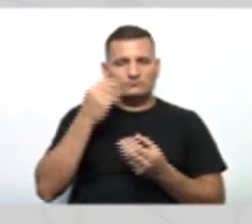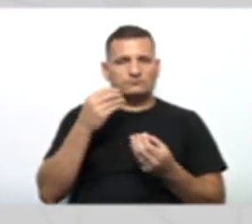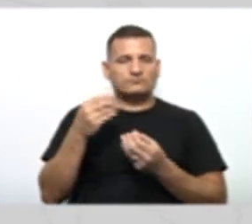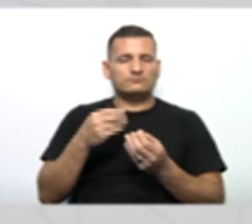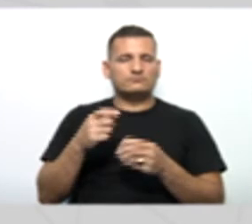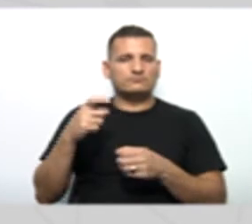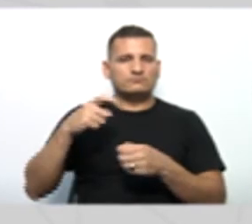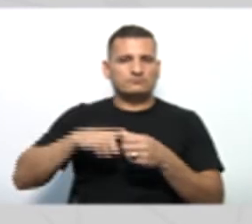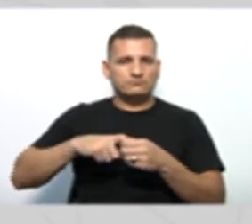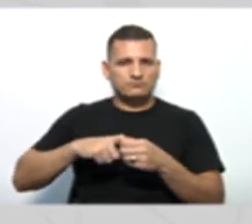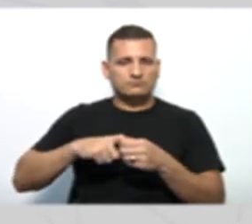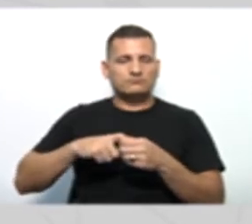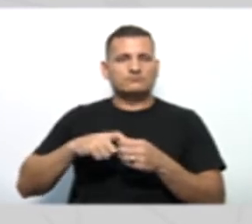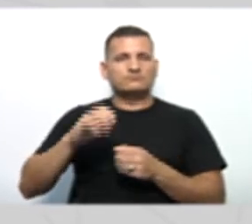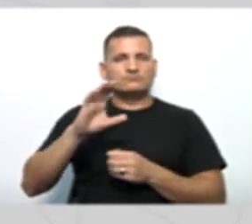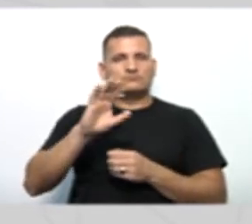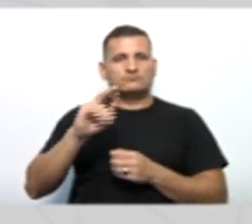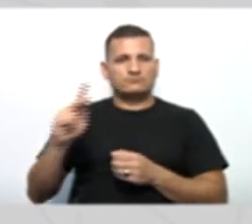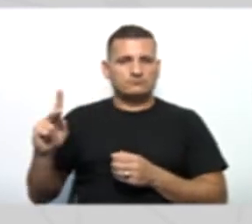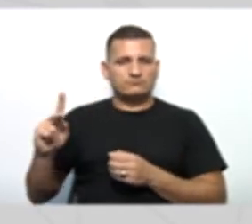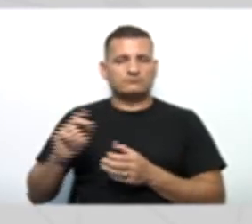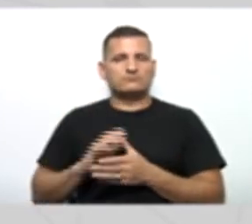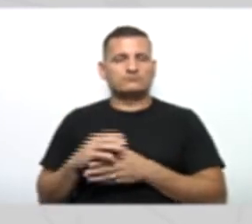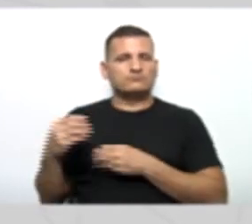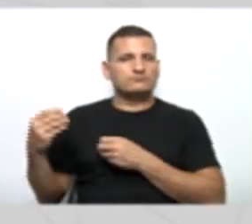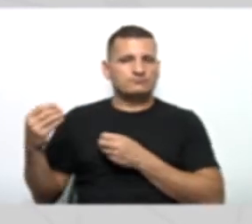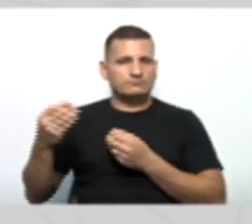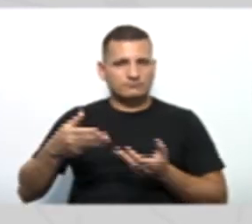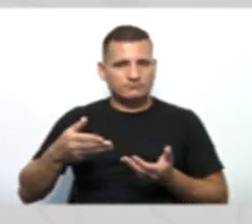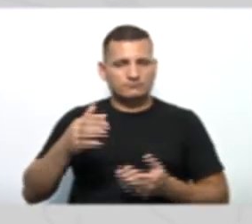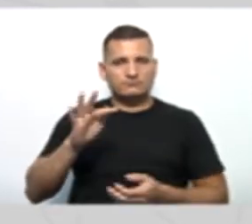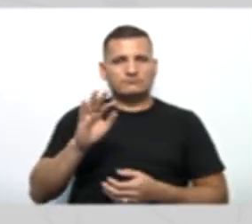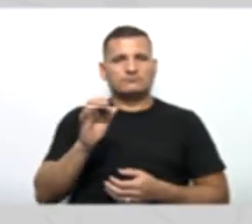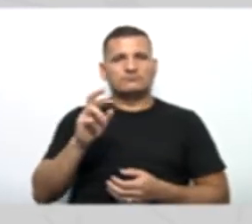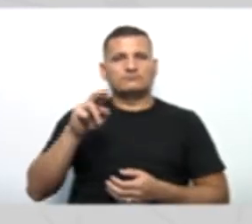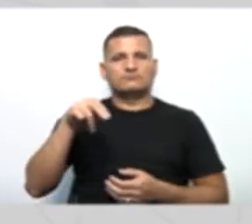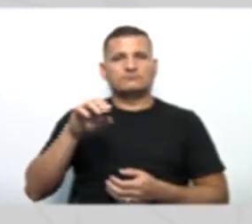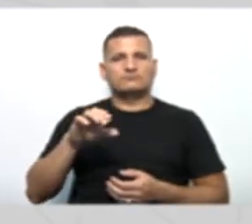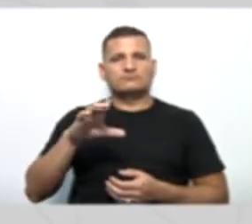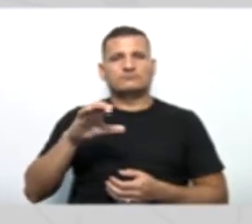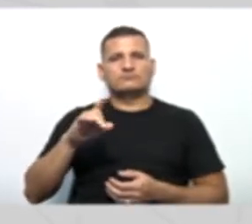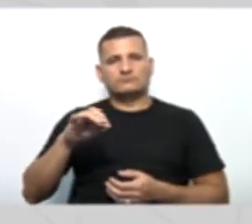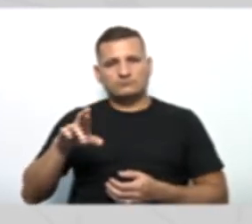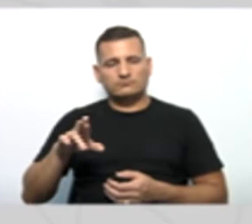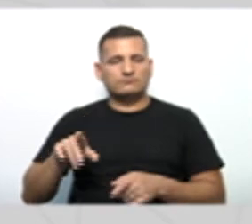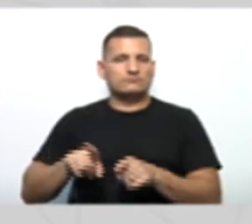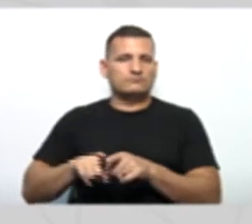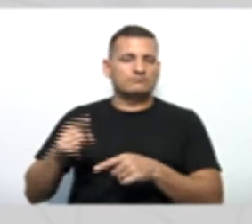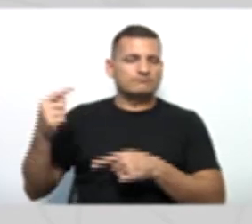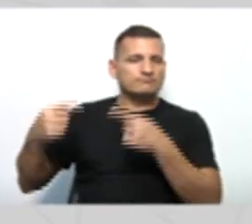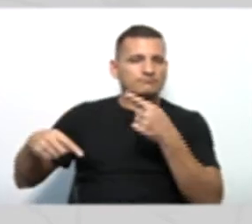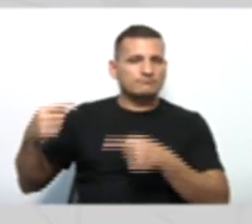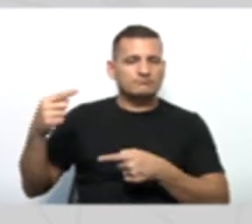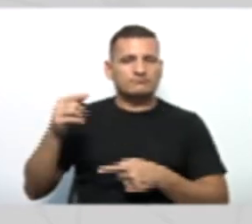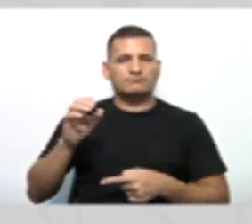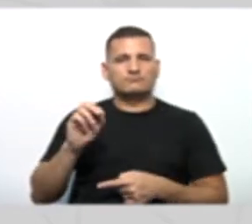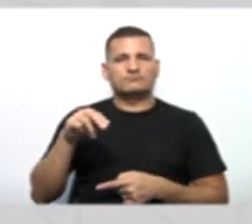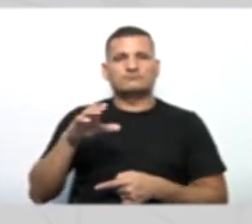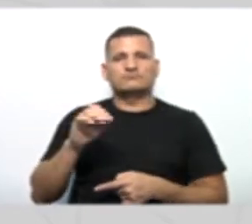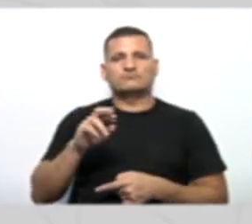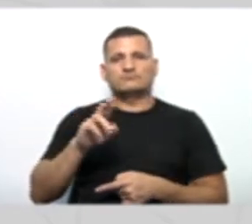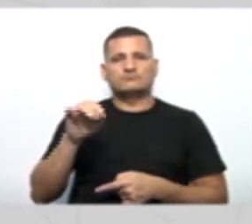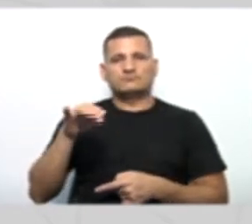sócios da cooperativa com os fornecedores e também com os concorrentes nas cooperativas a